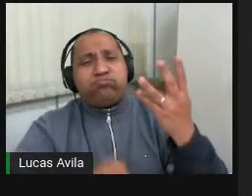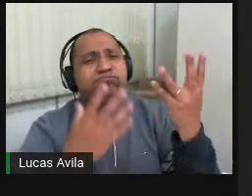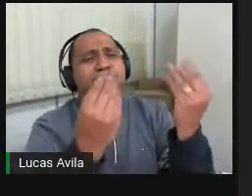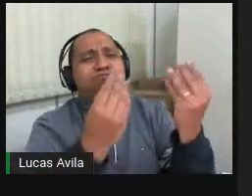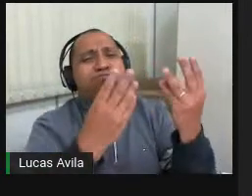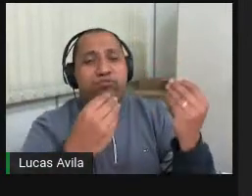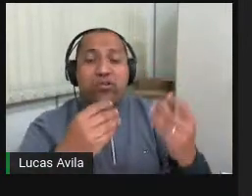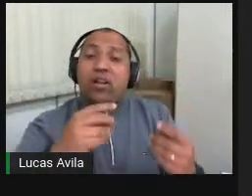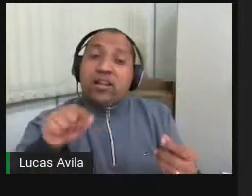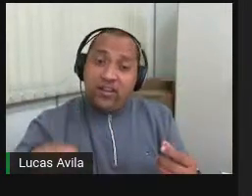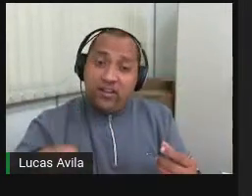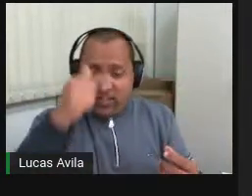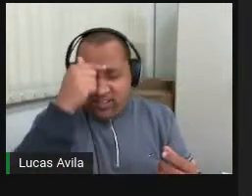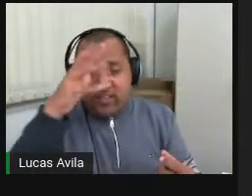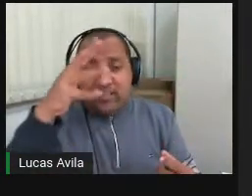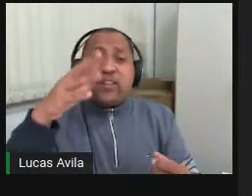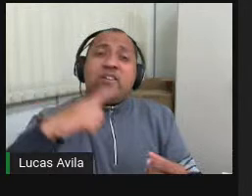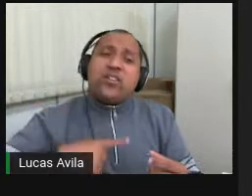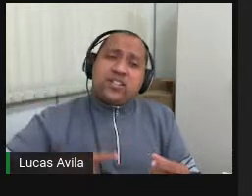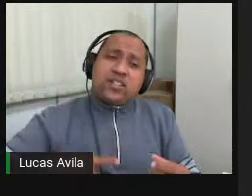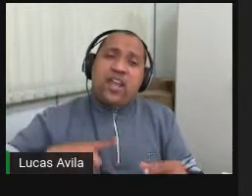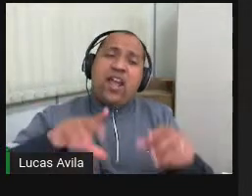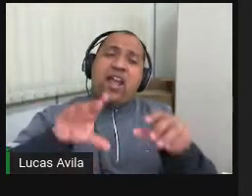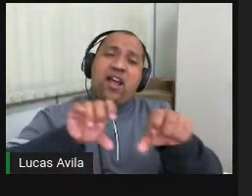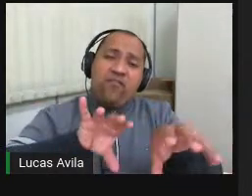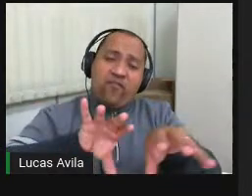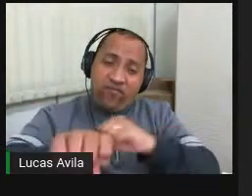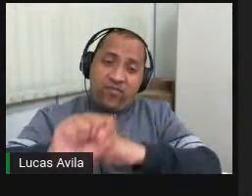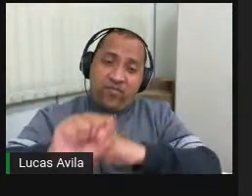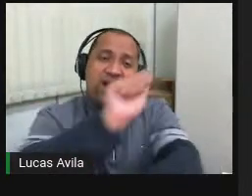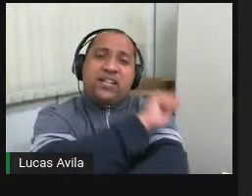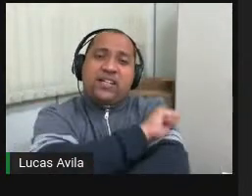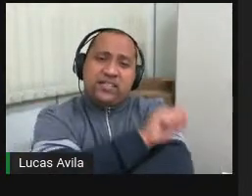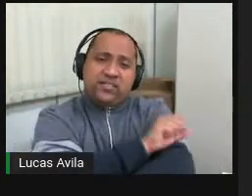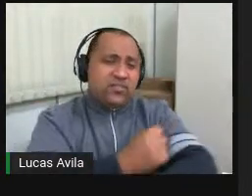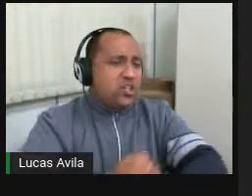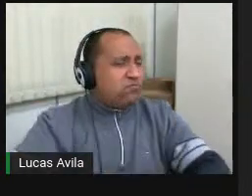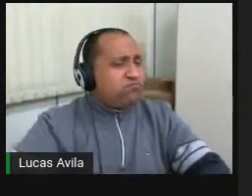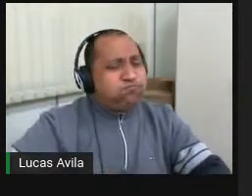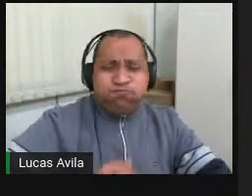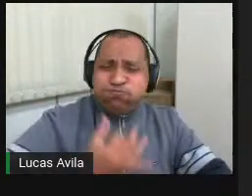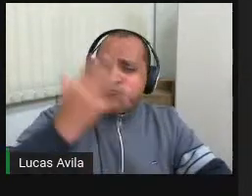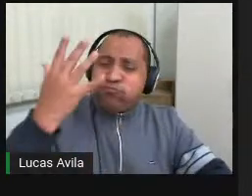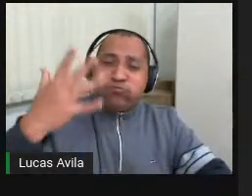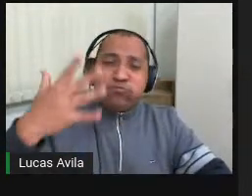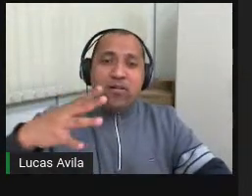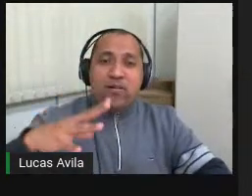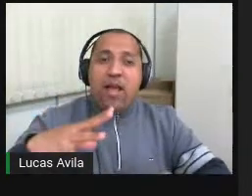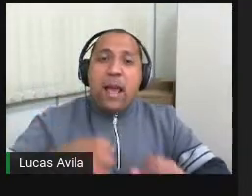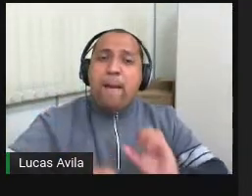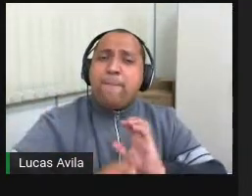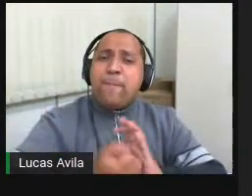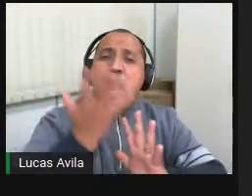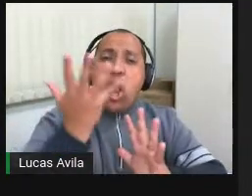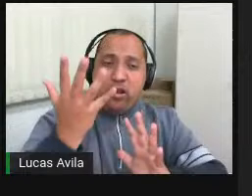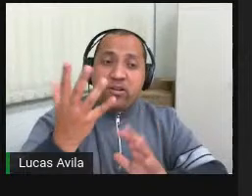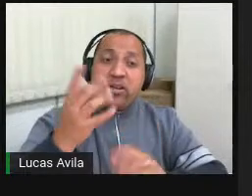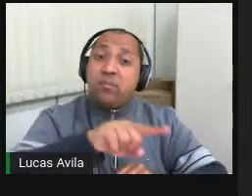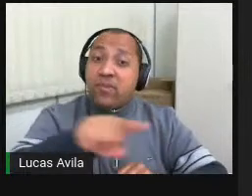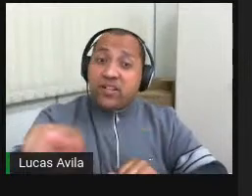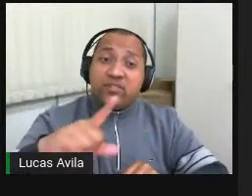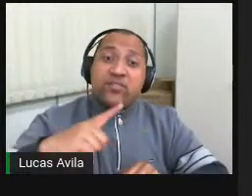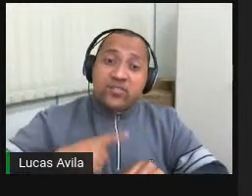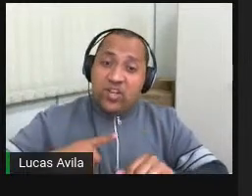formar milhares de alunos ao longo da sua existência. E vocês foram os primeiros de um primeiro